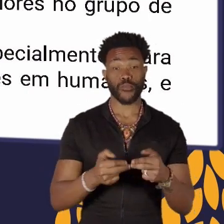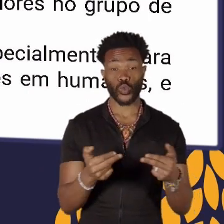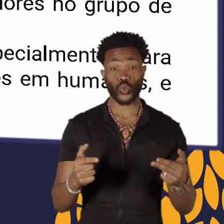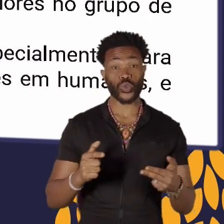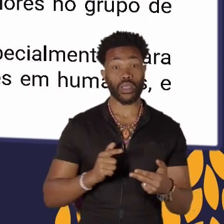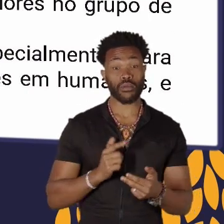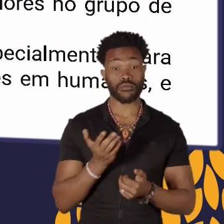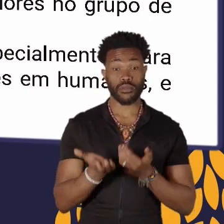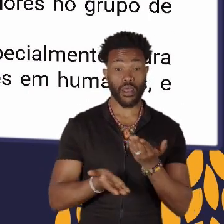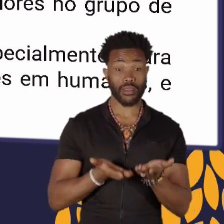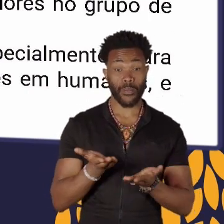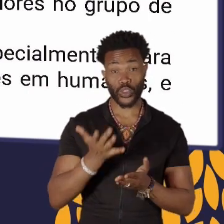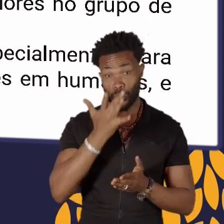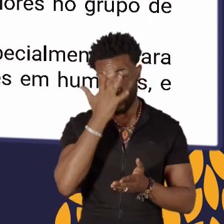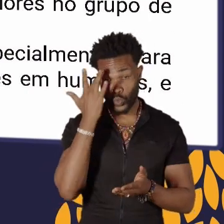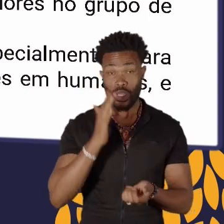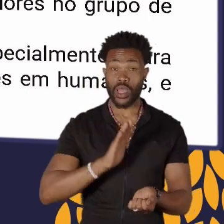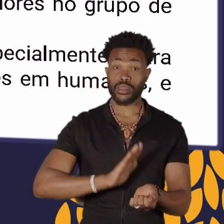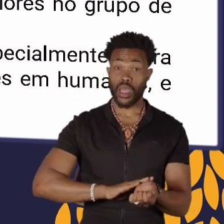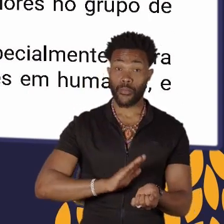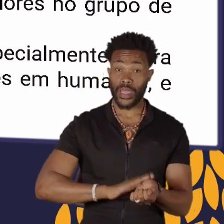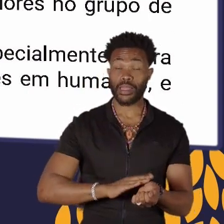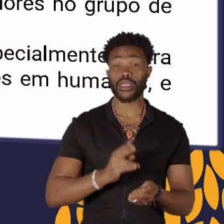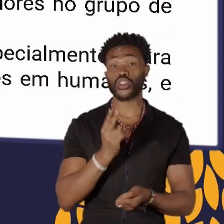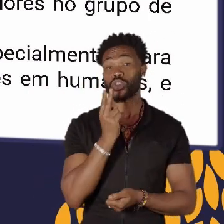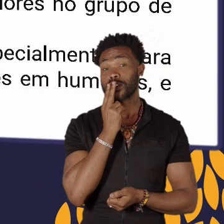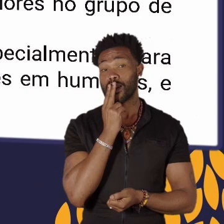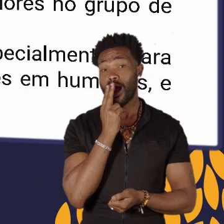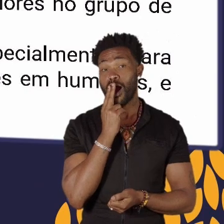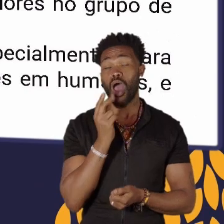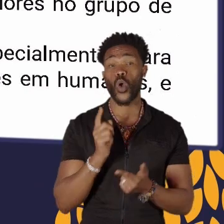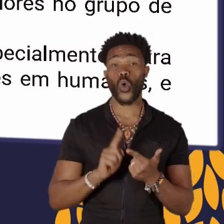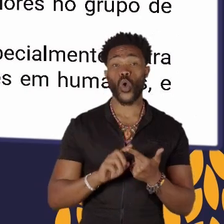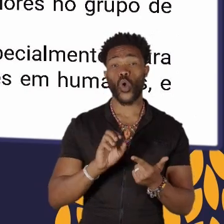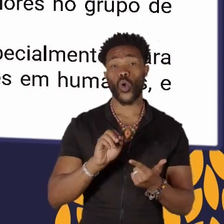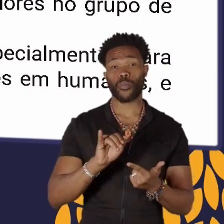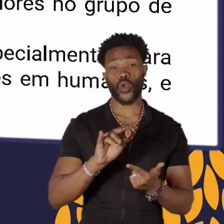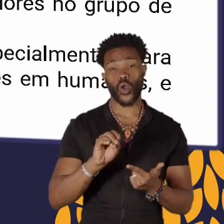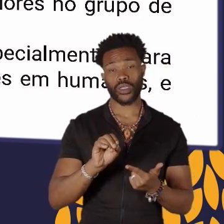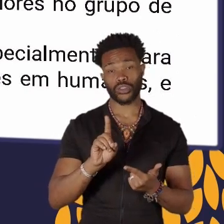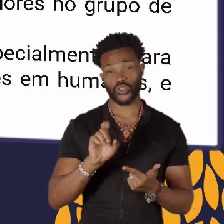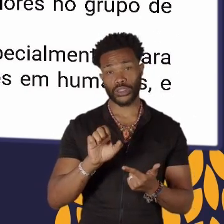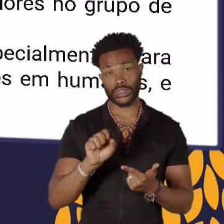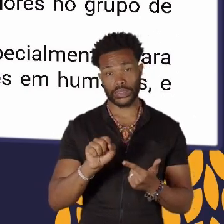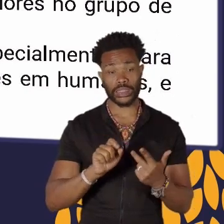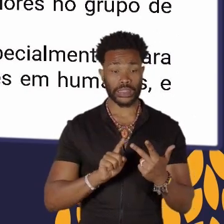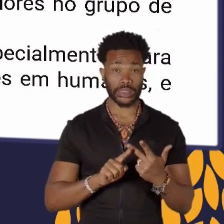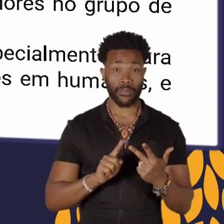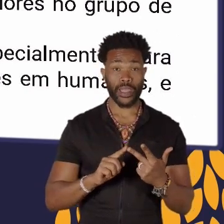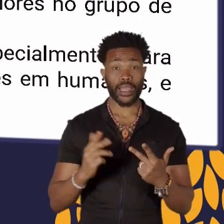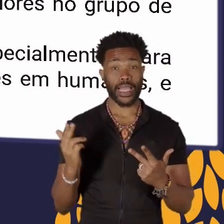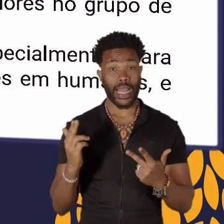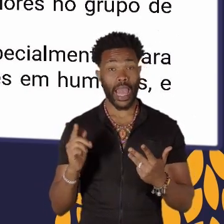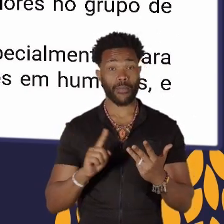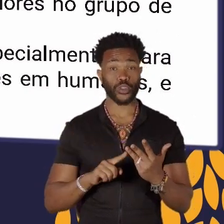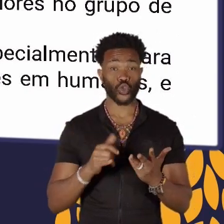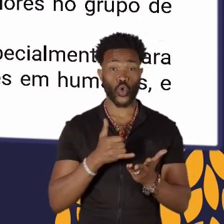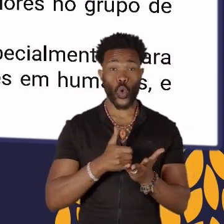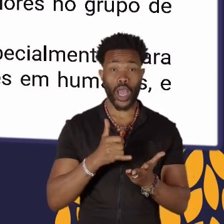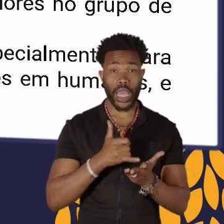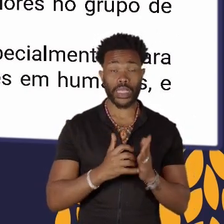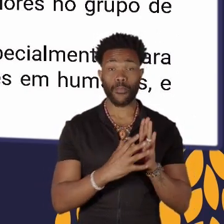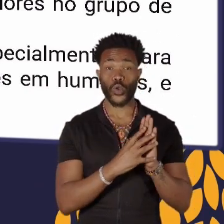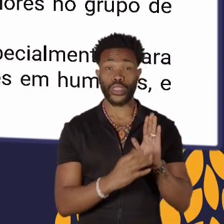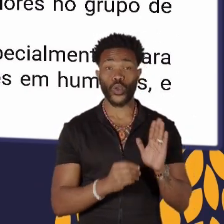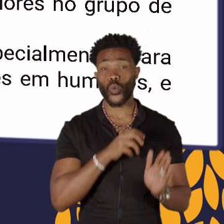terapêutico, especialmente para a dependência de tabaco, opioides e a própria cannabis e a cocaína em modelos animais.